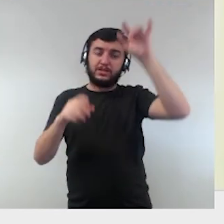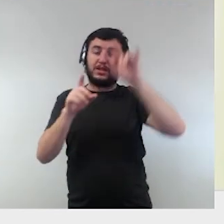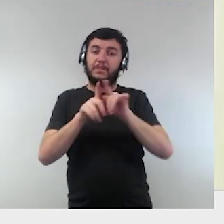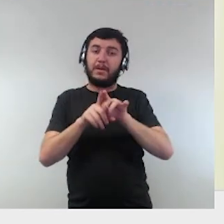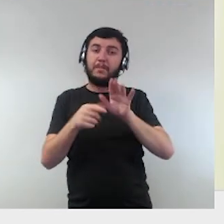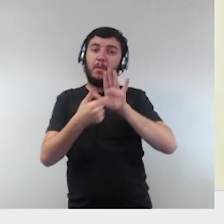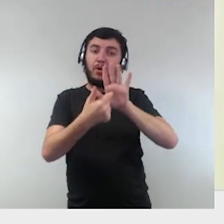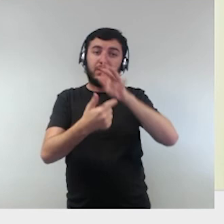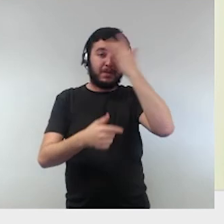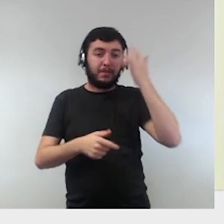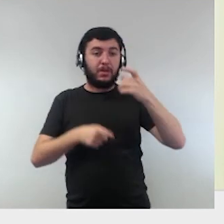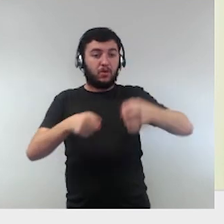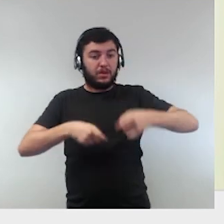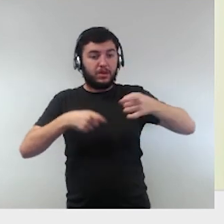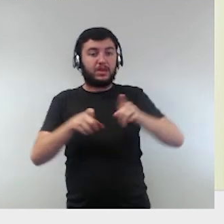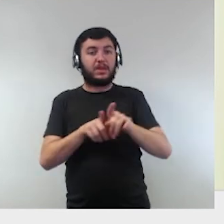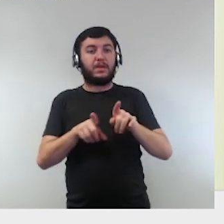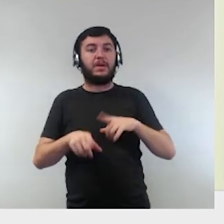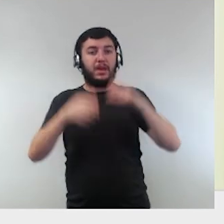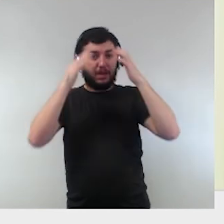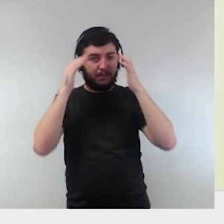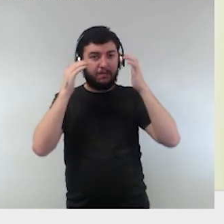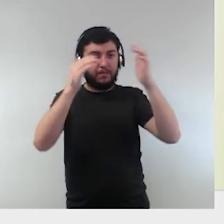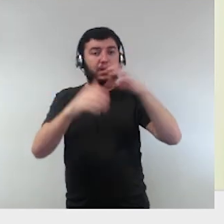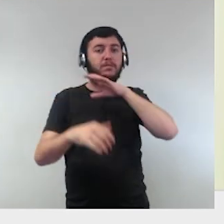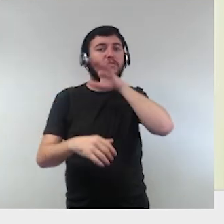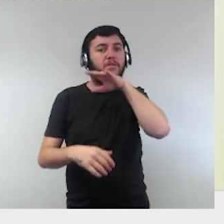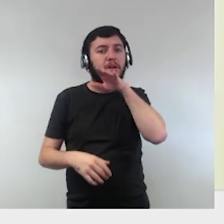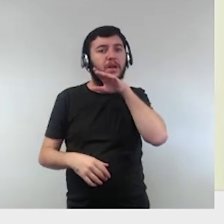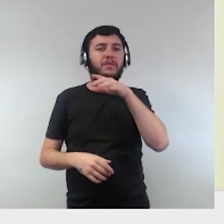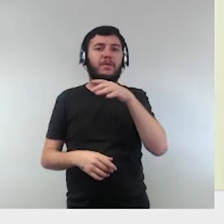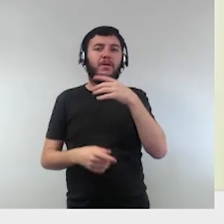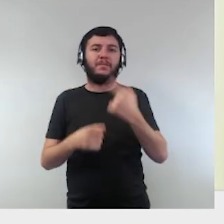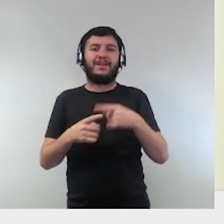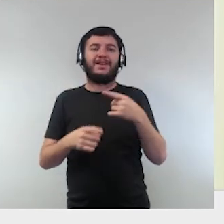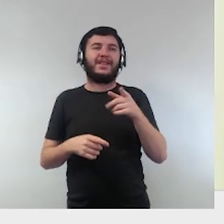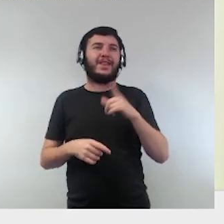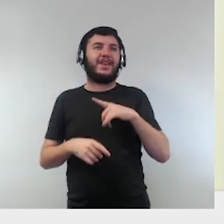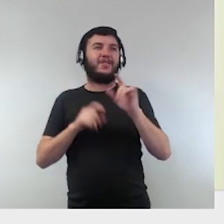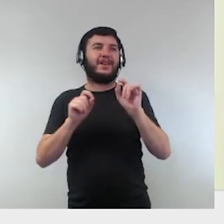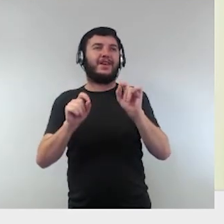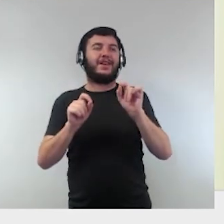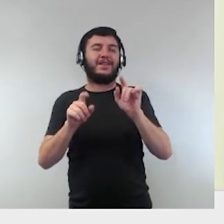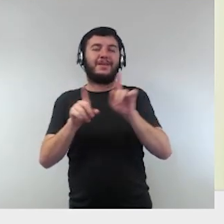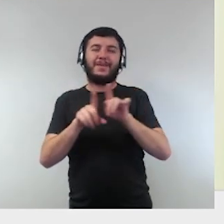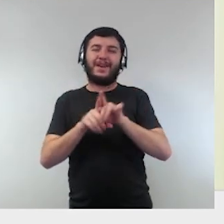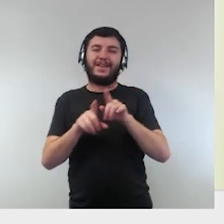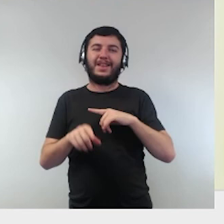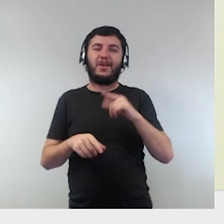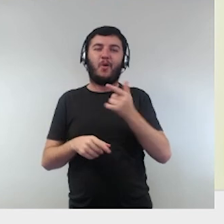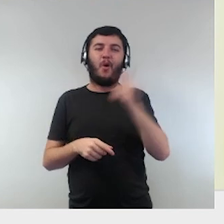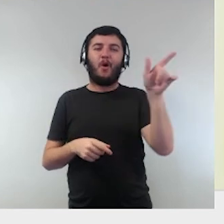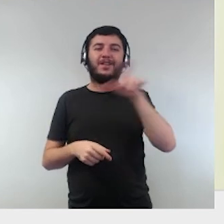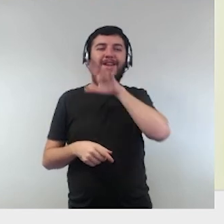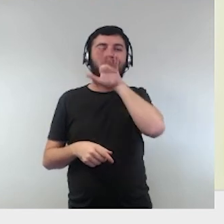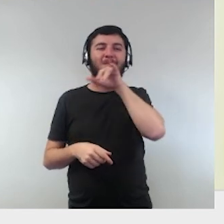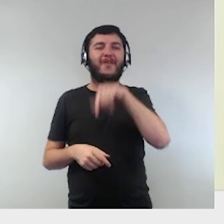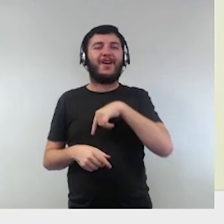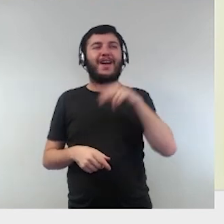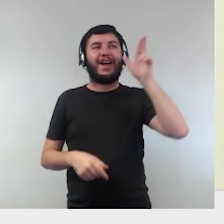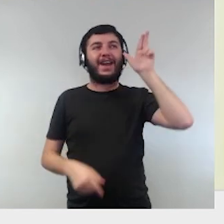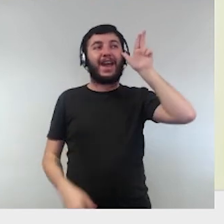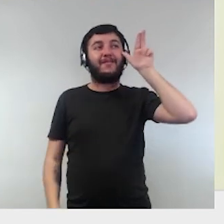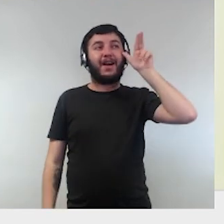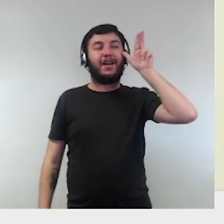seu companheiro, o cavalo faz parte do dia a dia do sertanejo, do